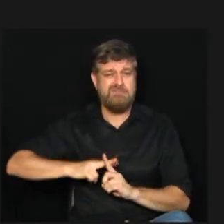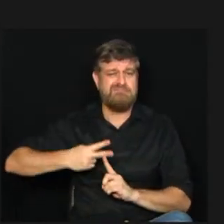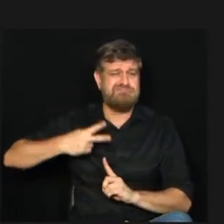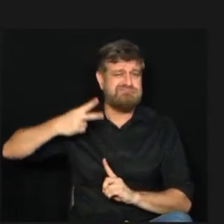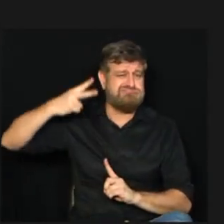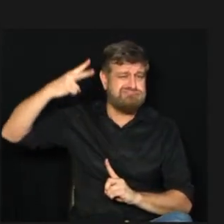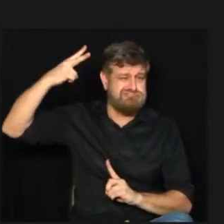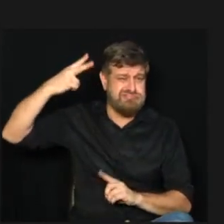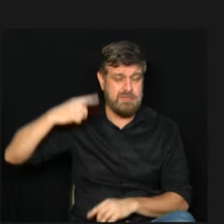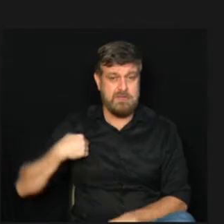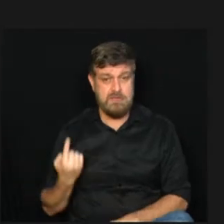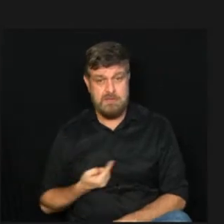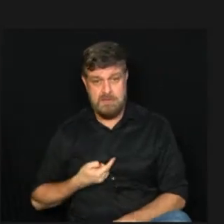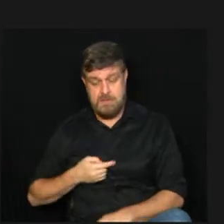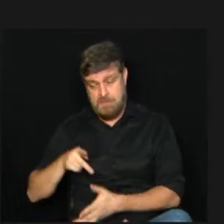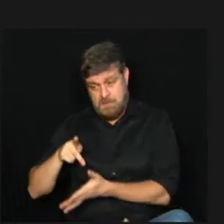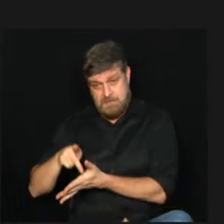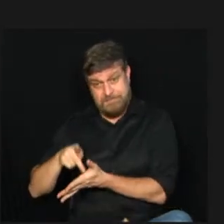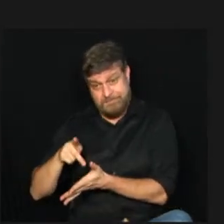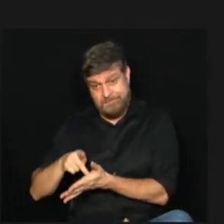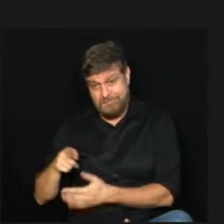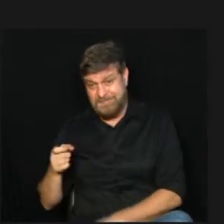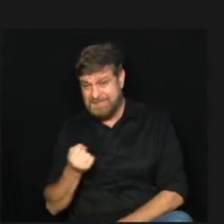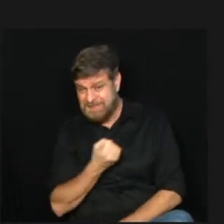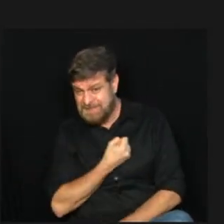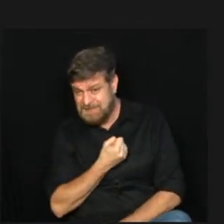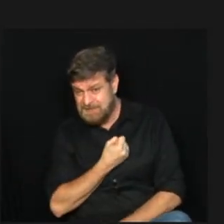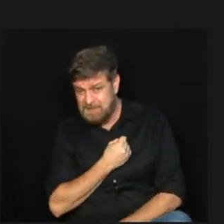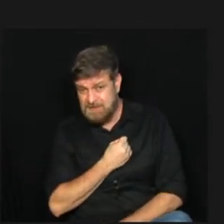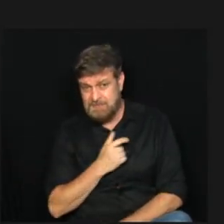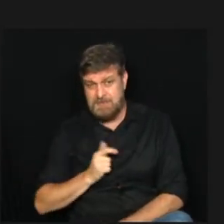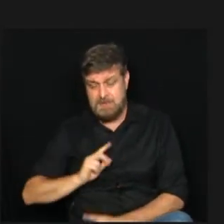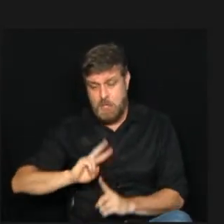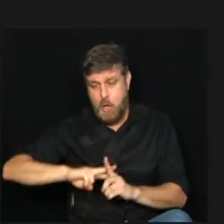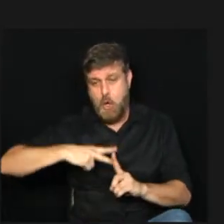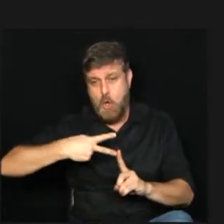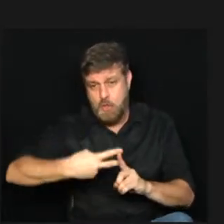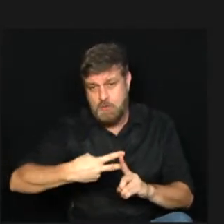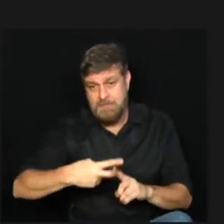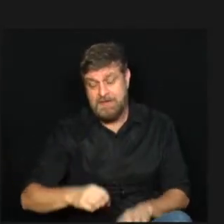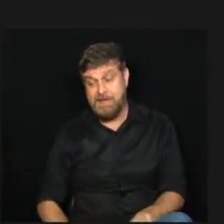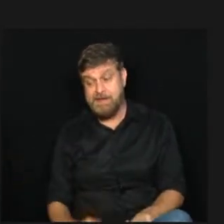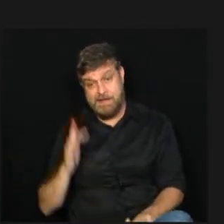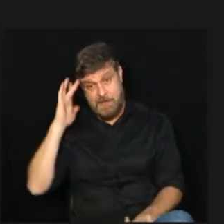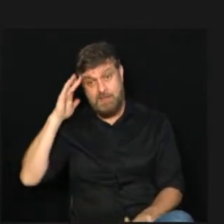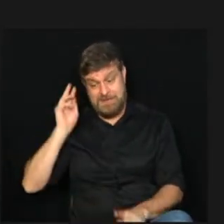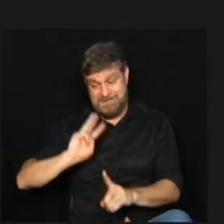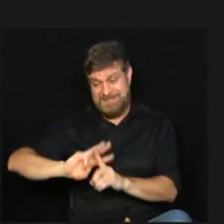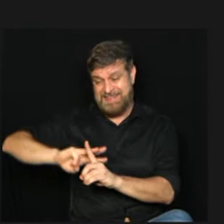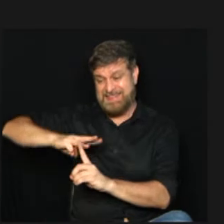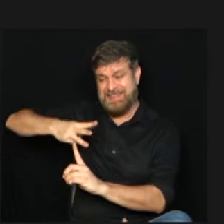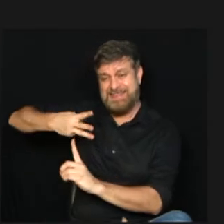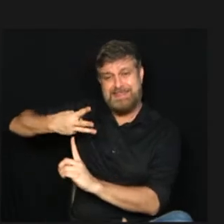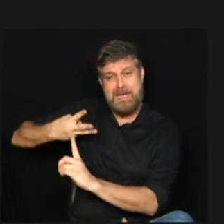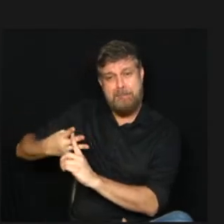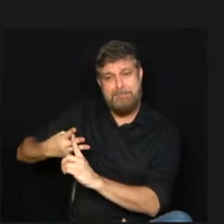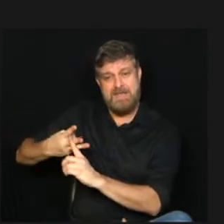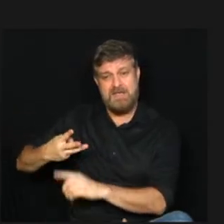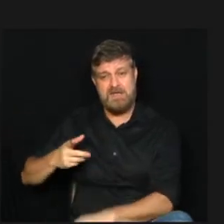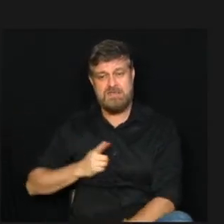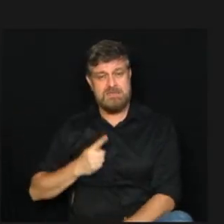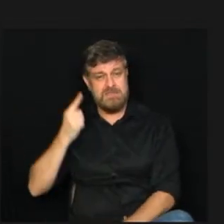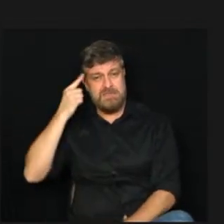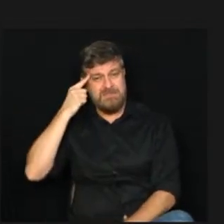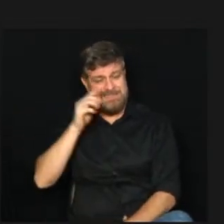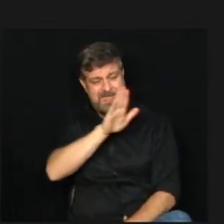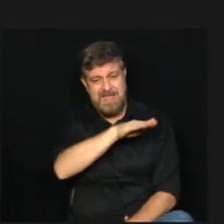a realidade pode ser que esse número chegue a dobrar ou até mesmo a triplicar em relação às